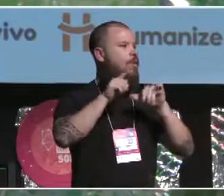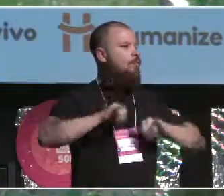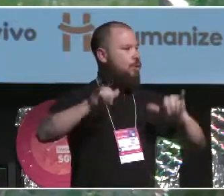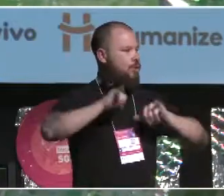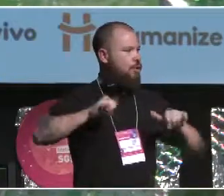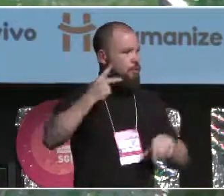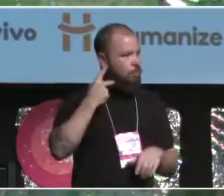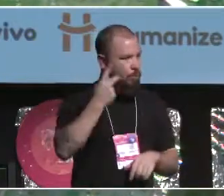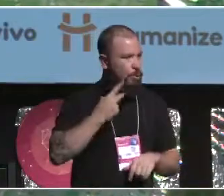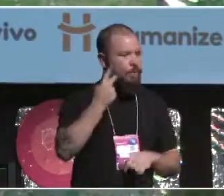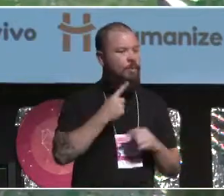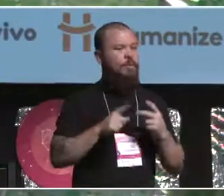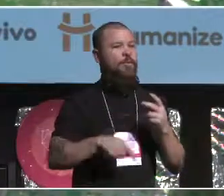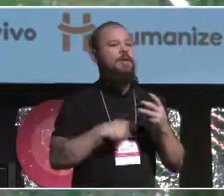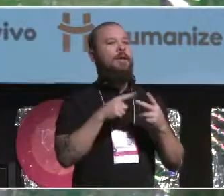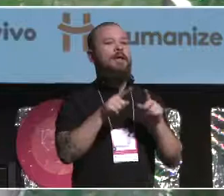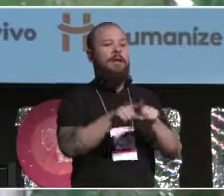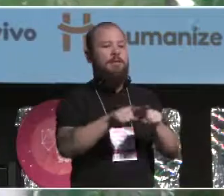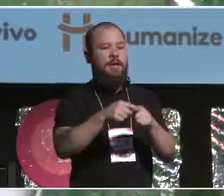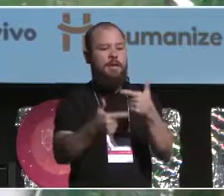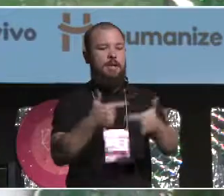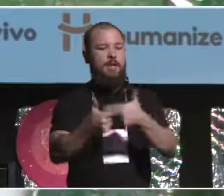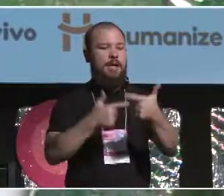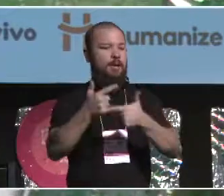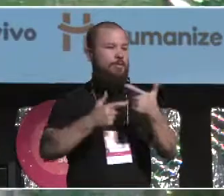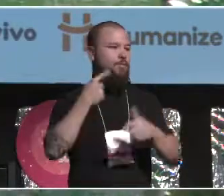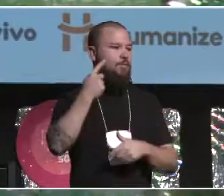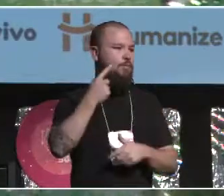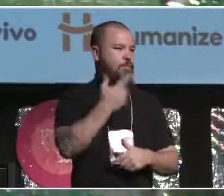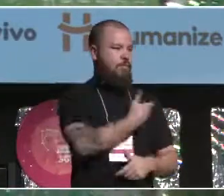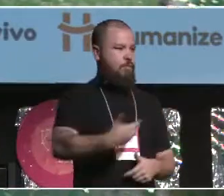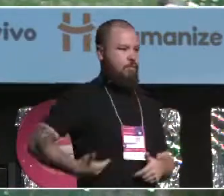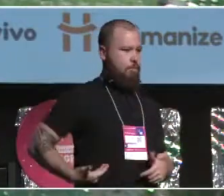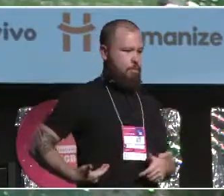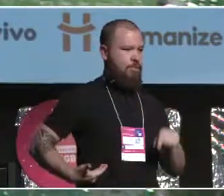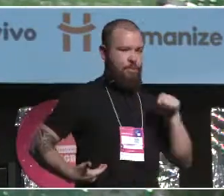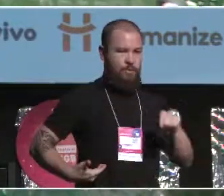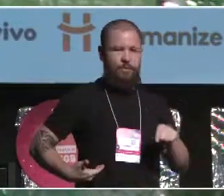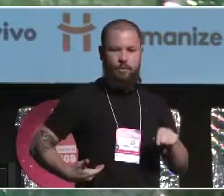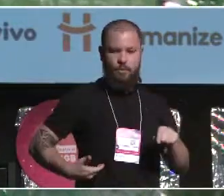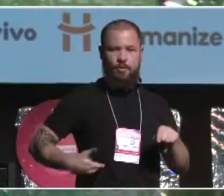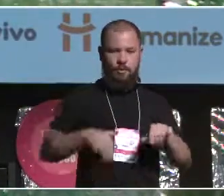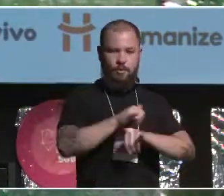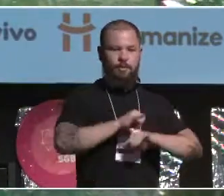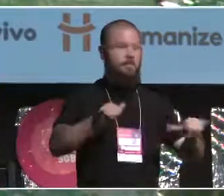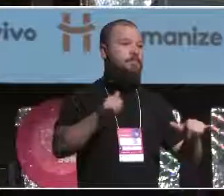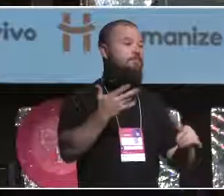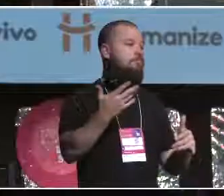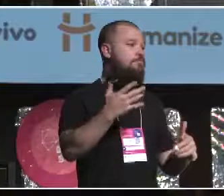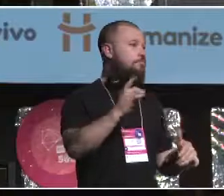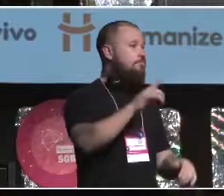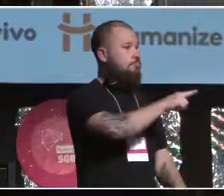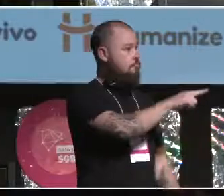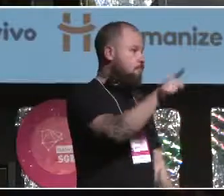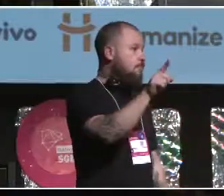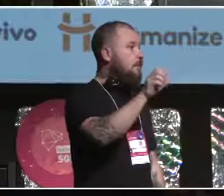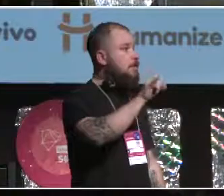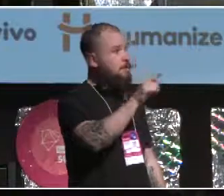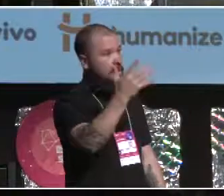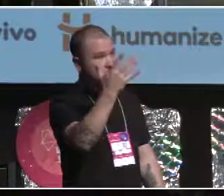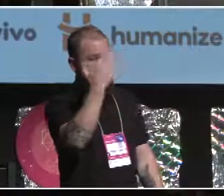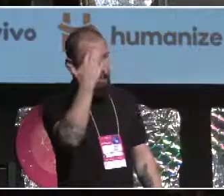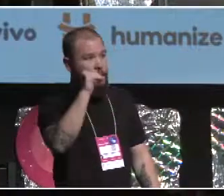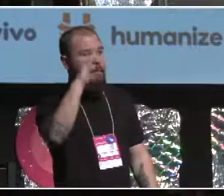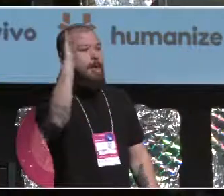como serviços públicos orientados por dados. E eu queria só compartilhar com vocês, querendo saber mais sobre o Sistema